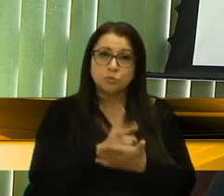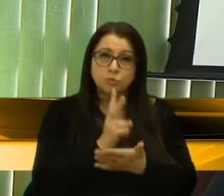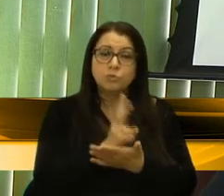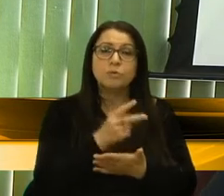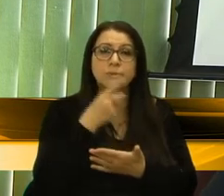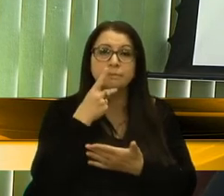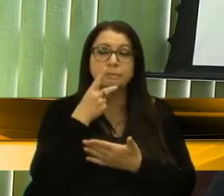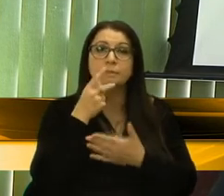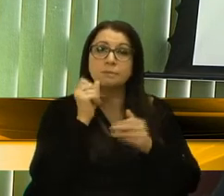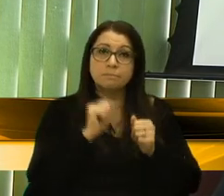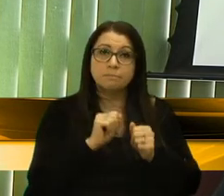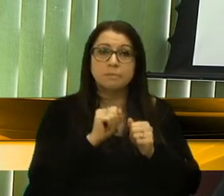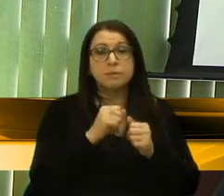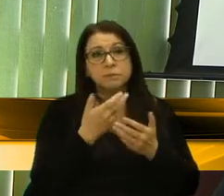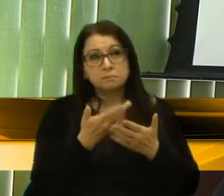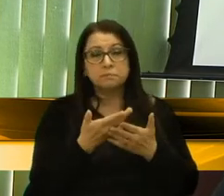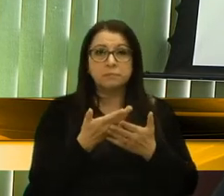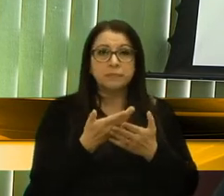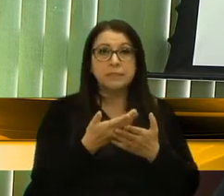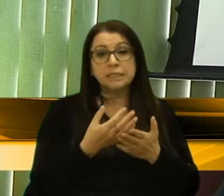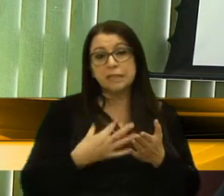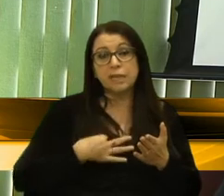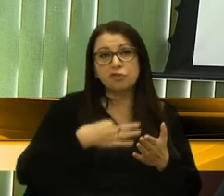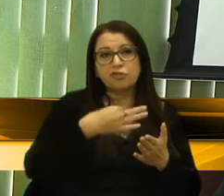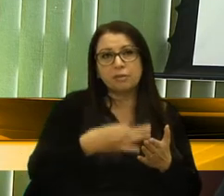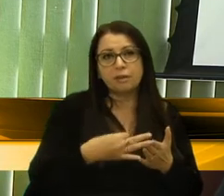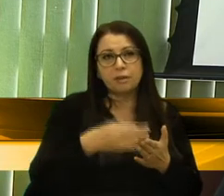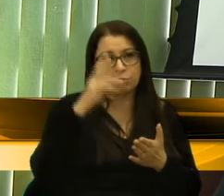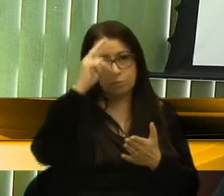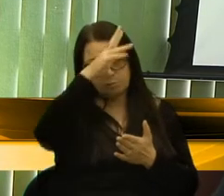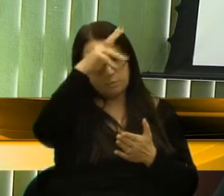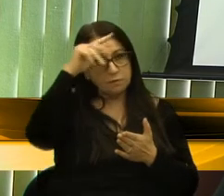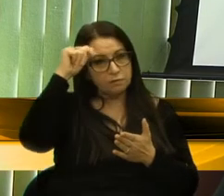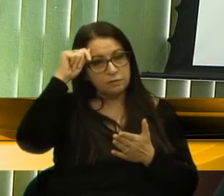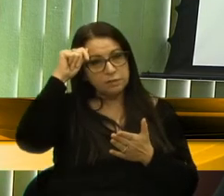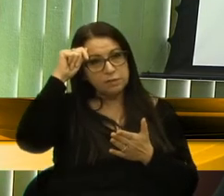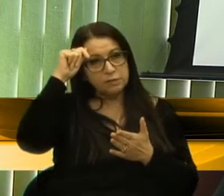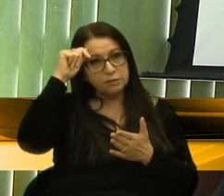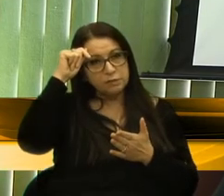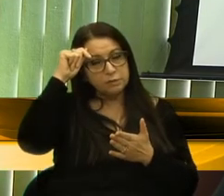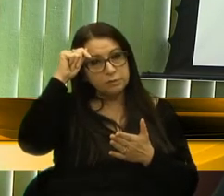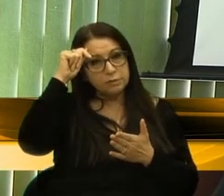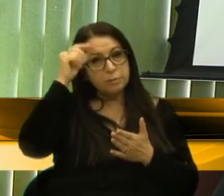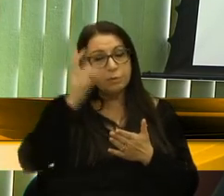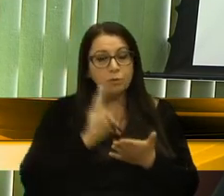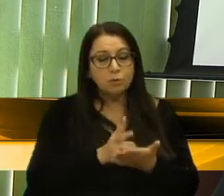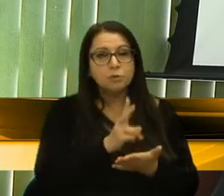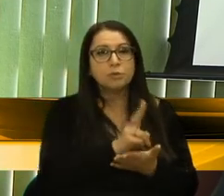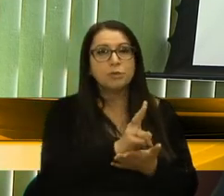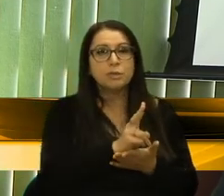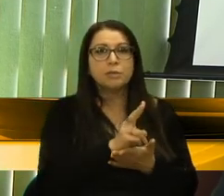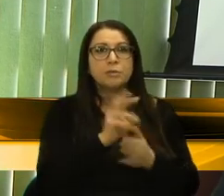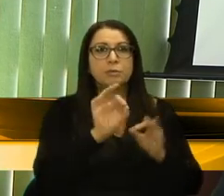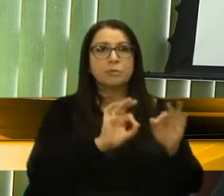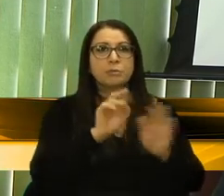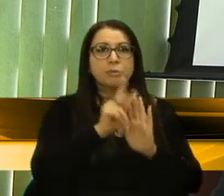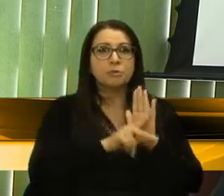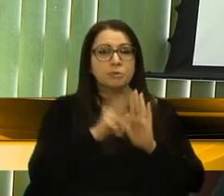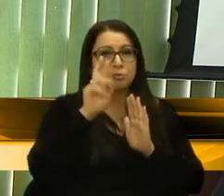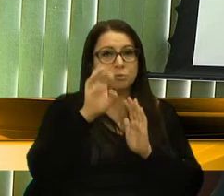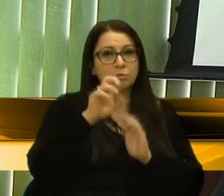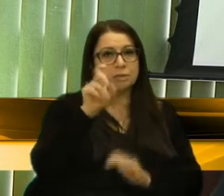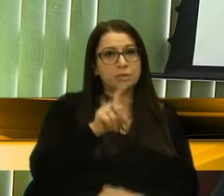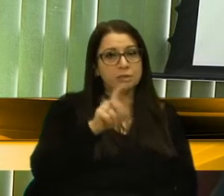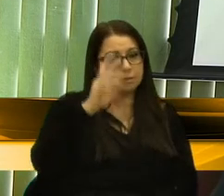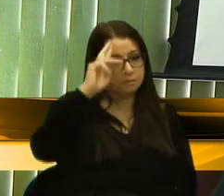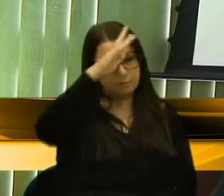que poderá eventualmente ser candidato a prefeito para dar prosseguimento ao projeto do ex-prefeito